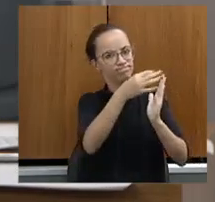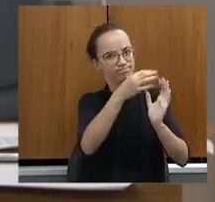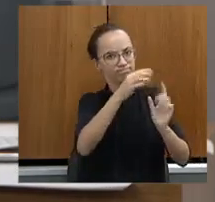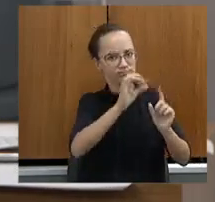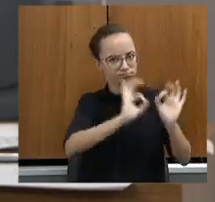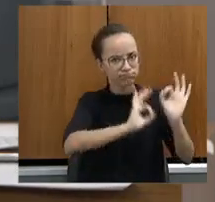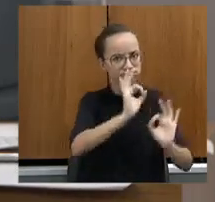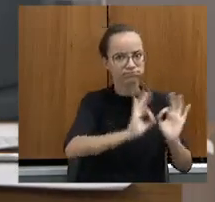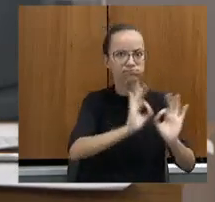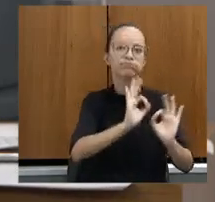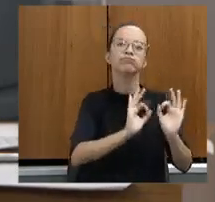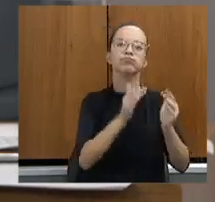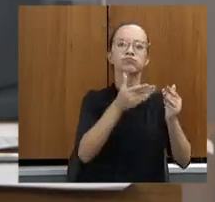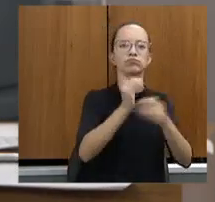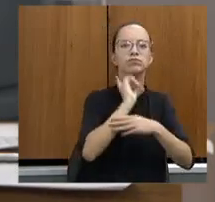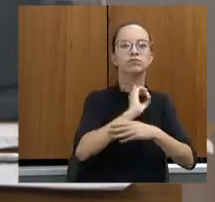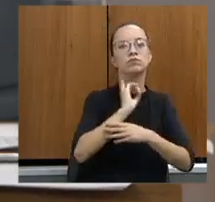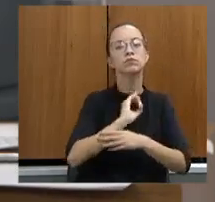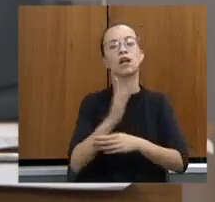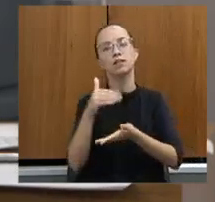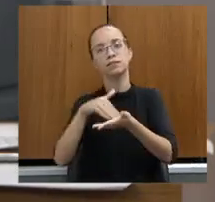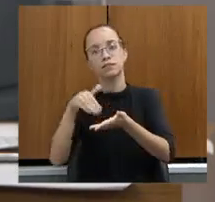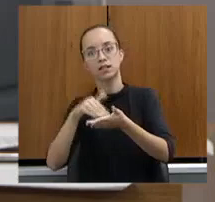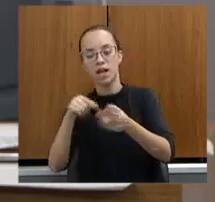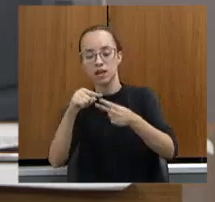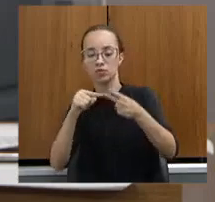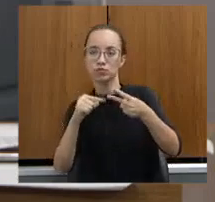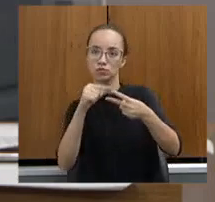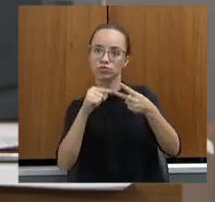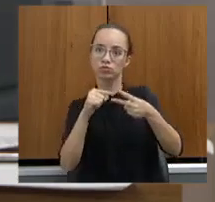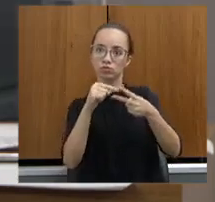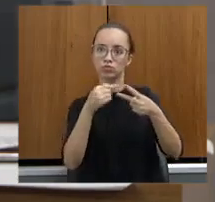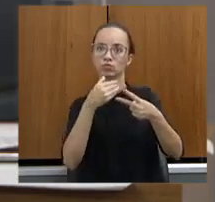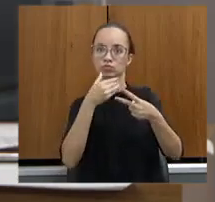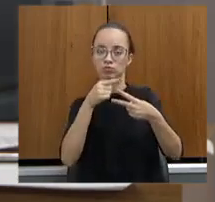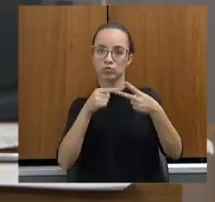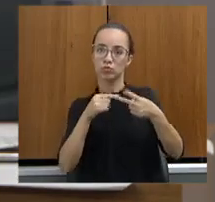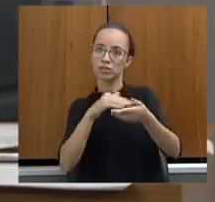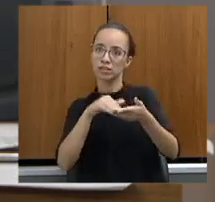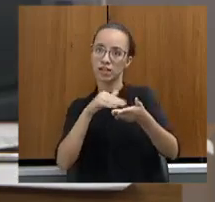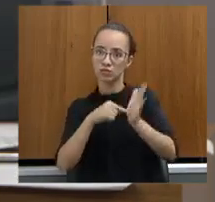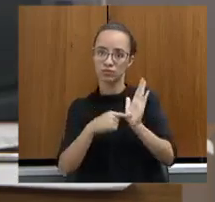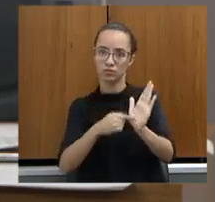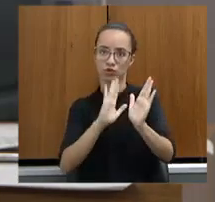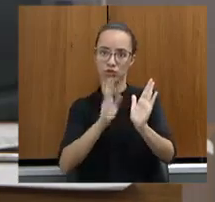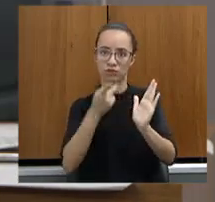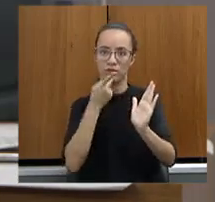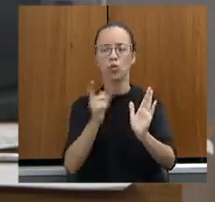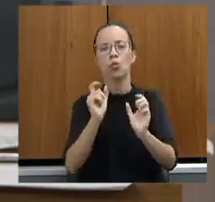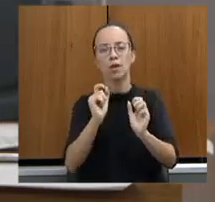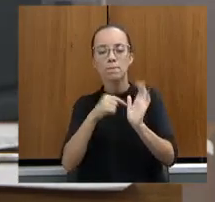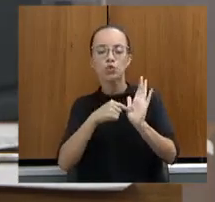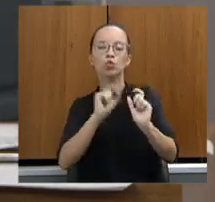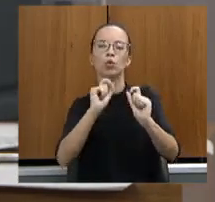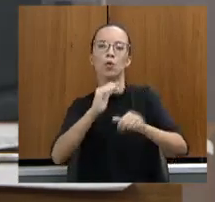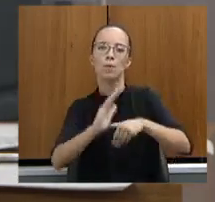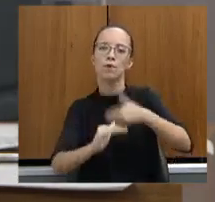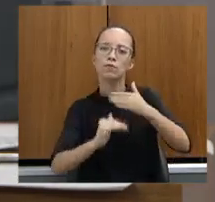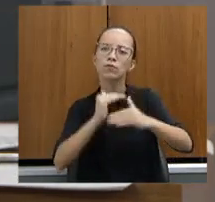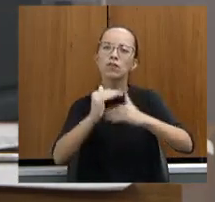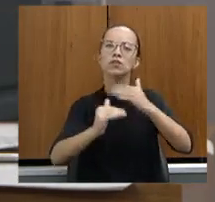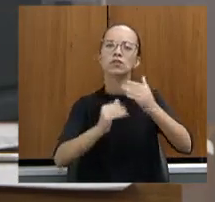nosso estado de Minas Gerais como os meus colegas aqui secretaria Luiza secretário Gustavo puderam apresentar a evolução da